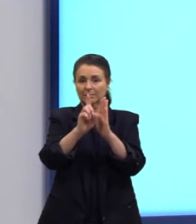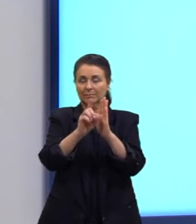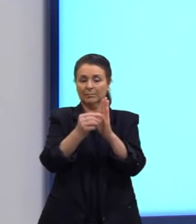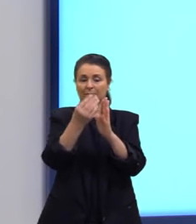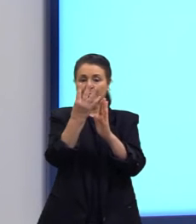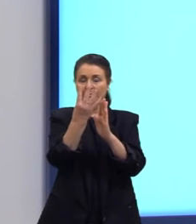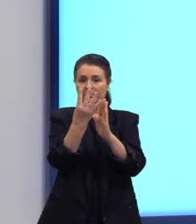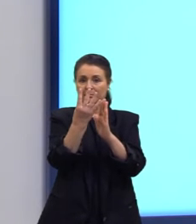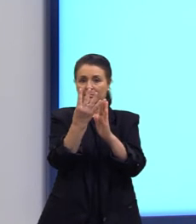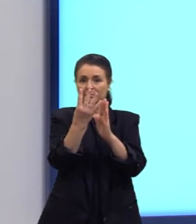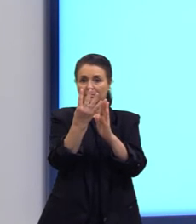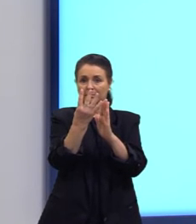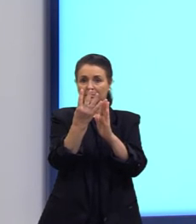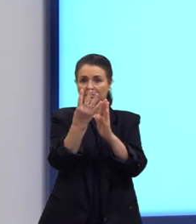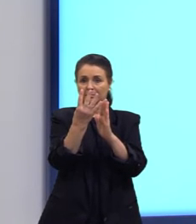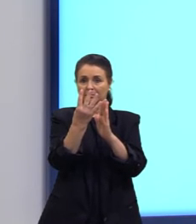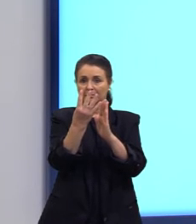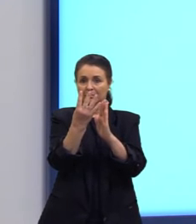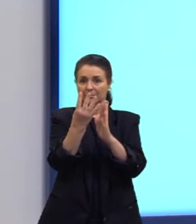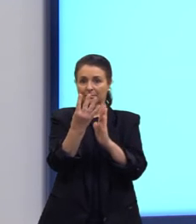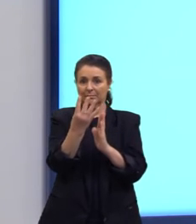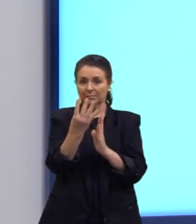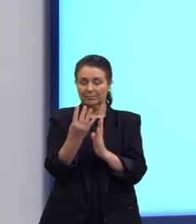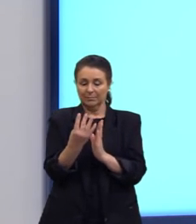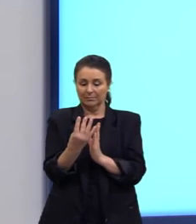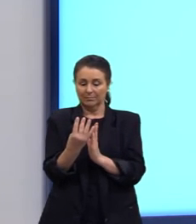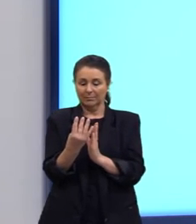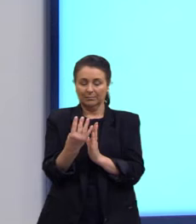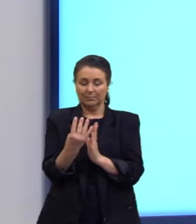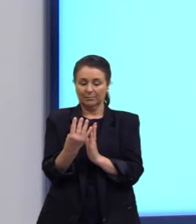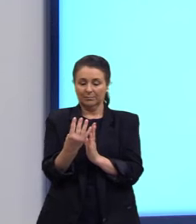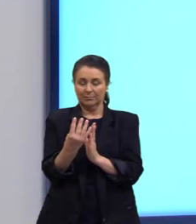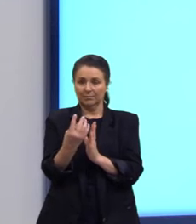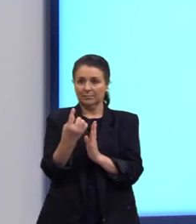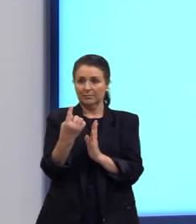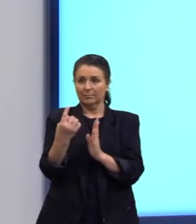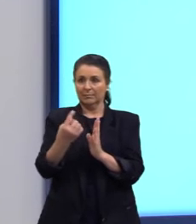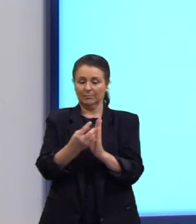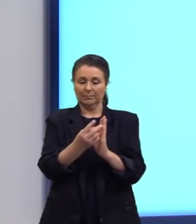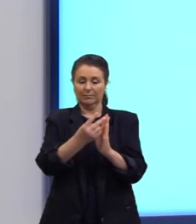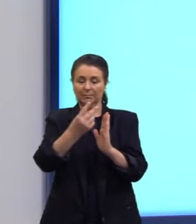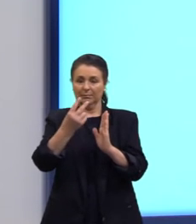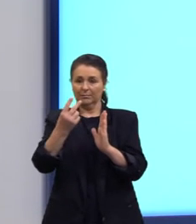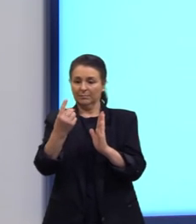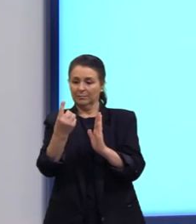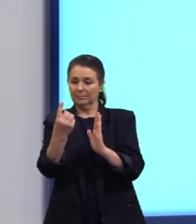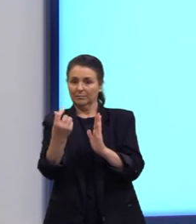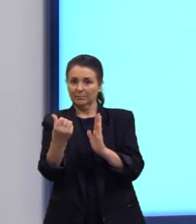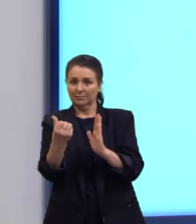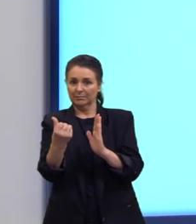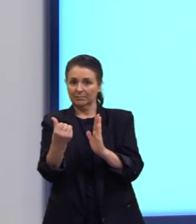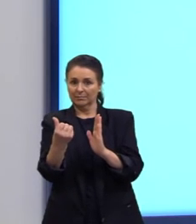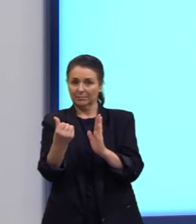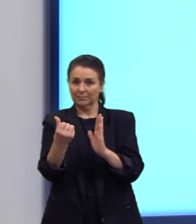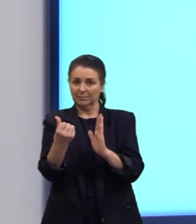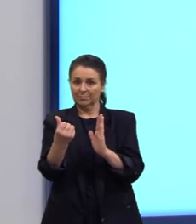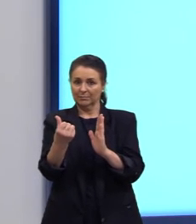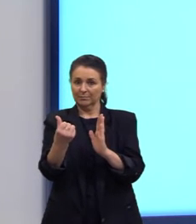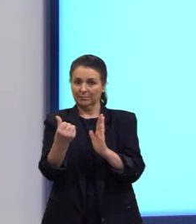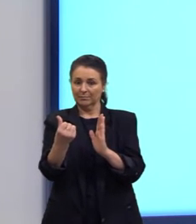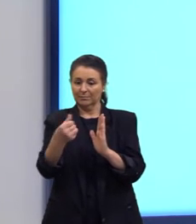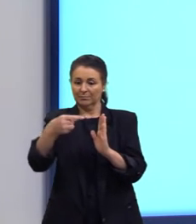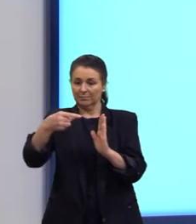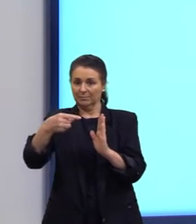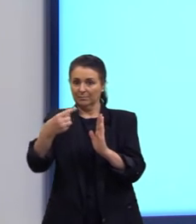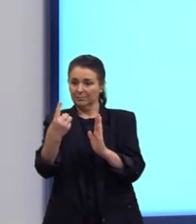quatro ainda na linha 1 mas agora a coluna dois nós temos o 16 então nós listamos por a